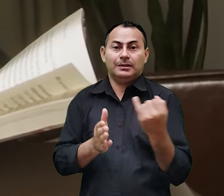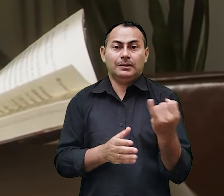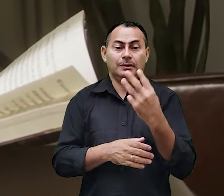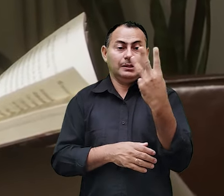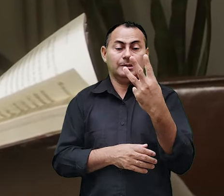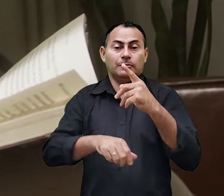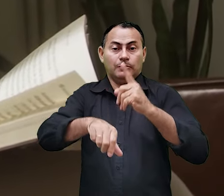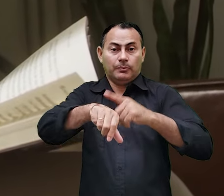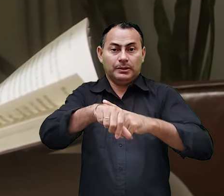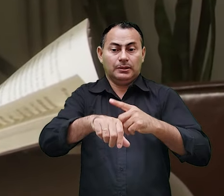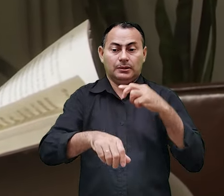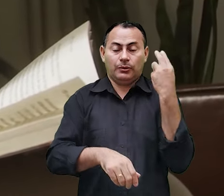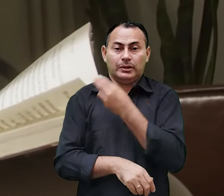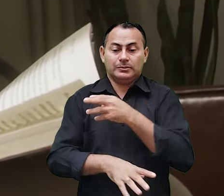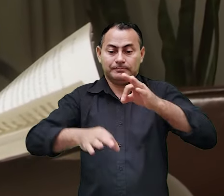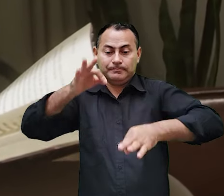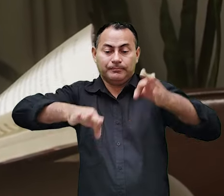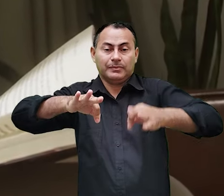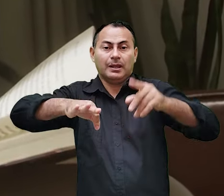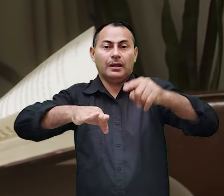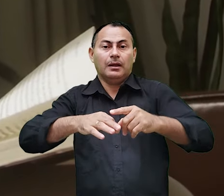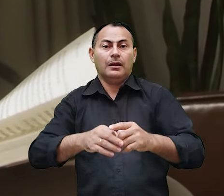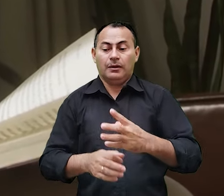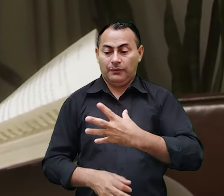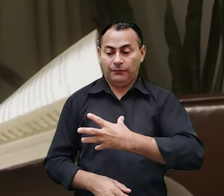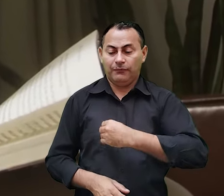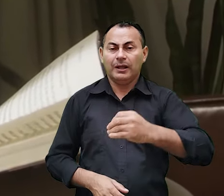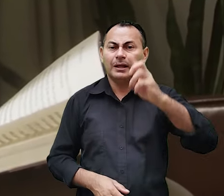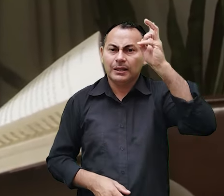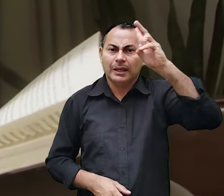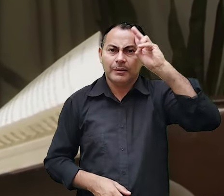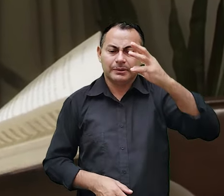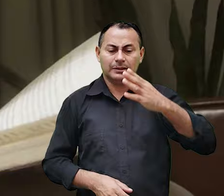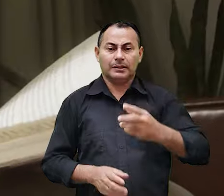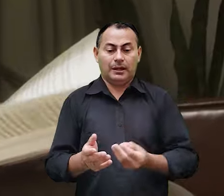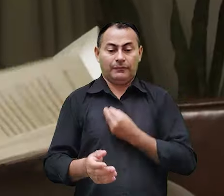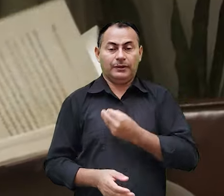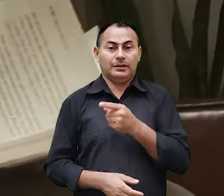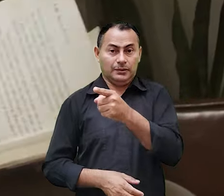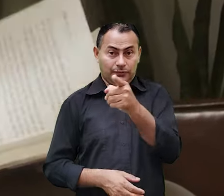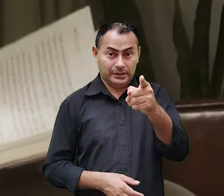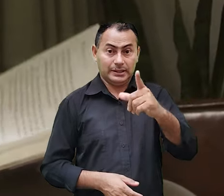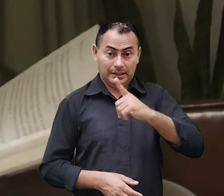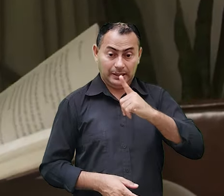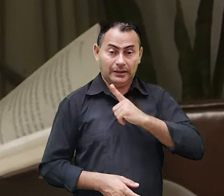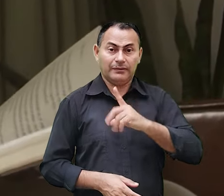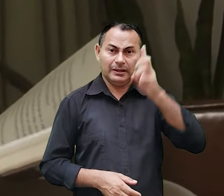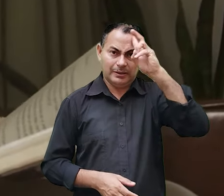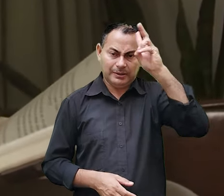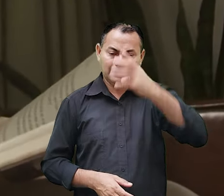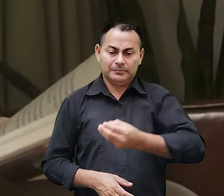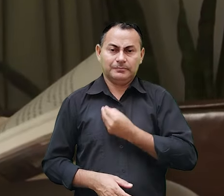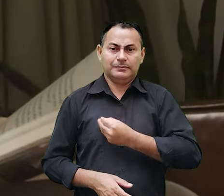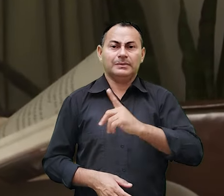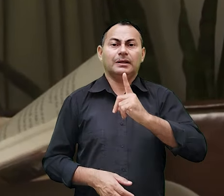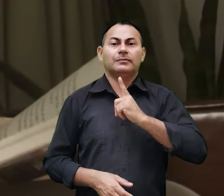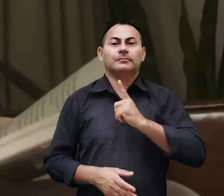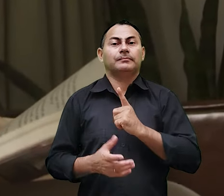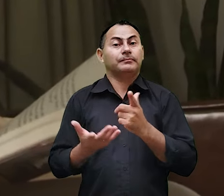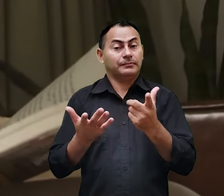mais marcantes do terceiro ato da nossa peça seria: Filho, lembre-se da vida que você